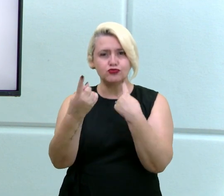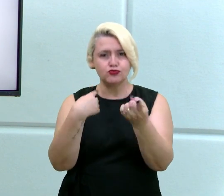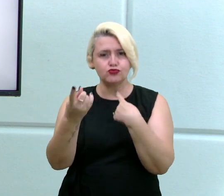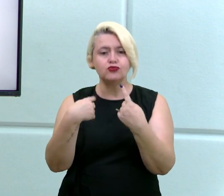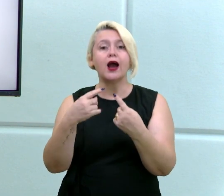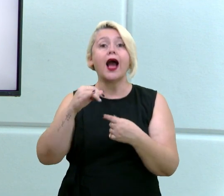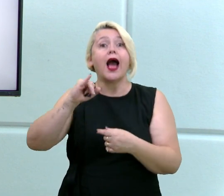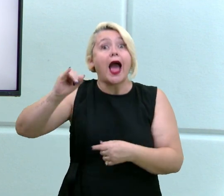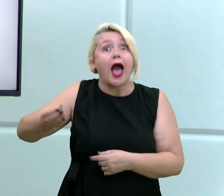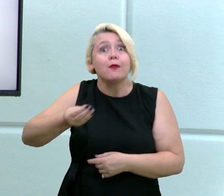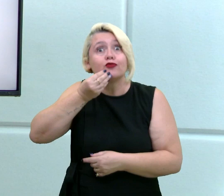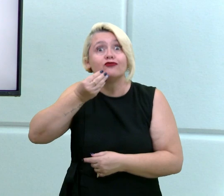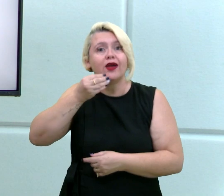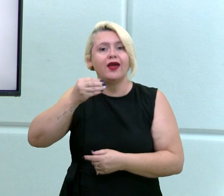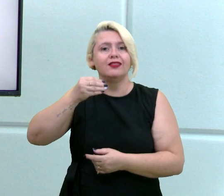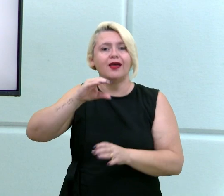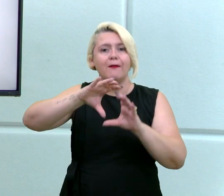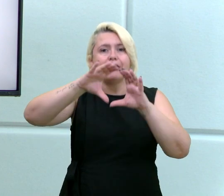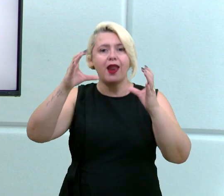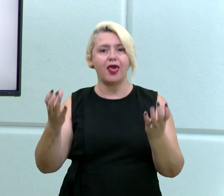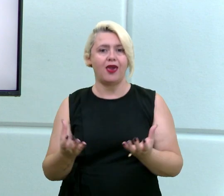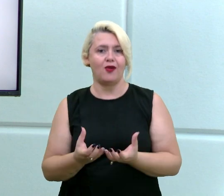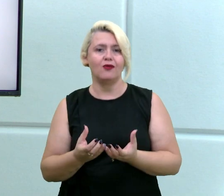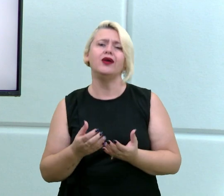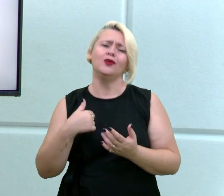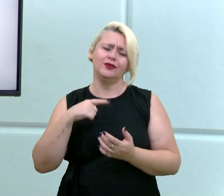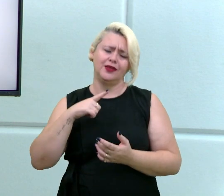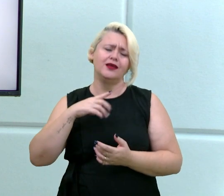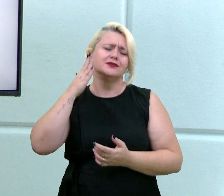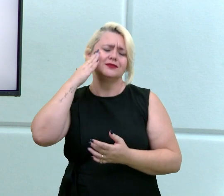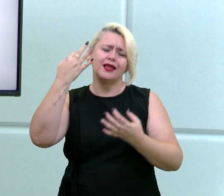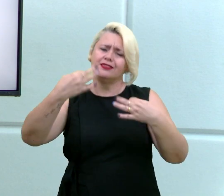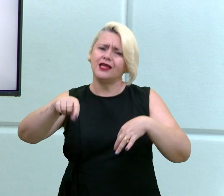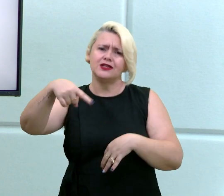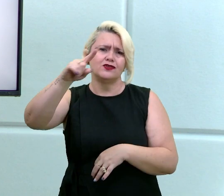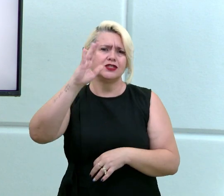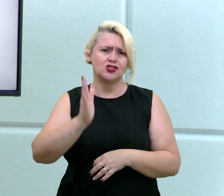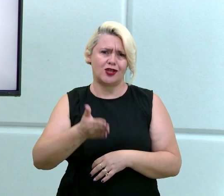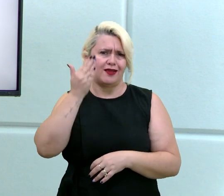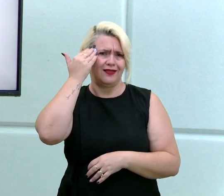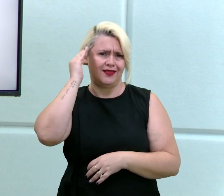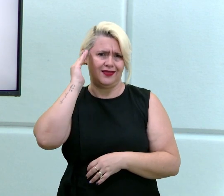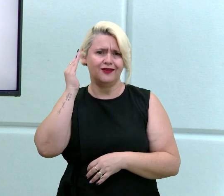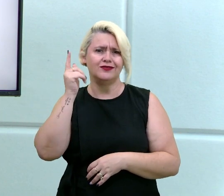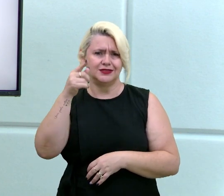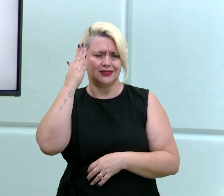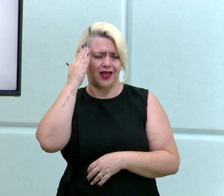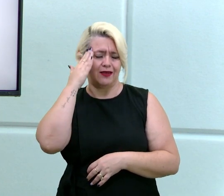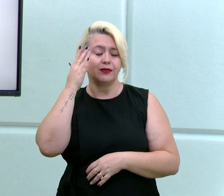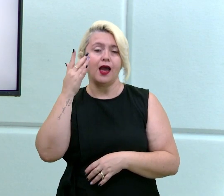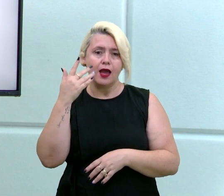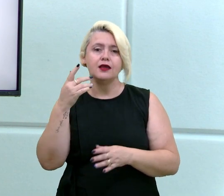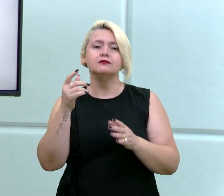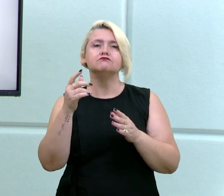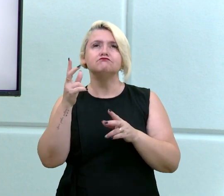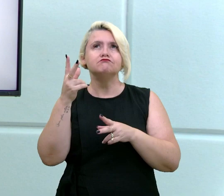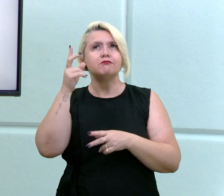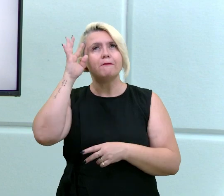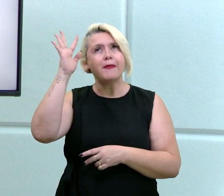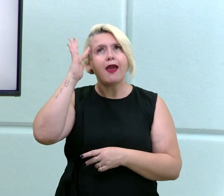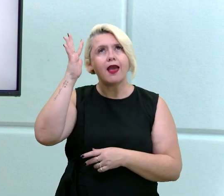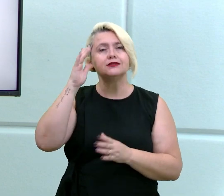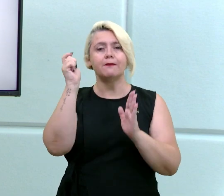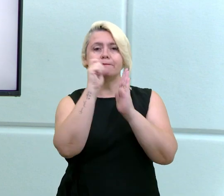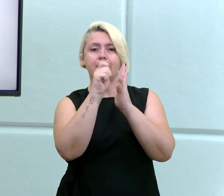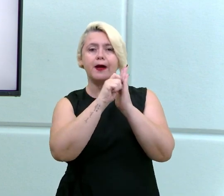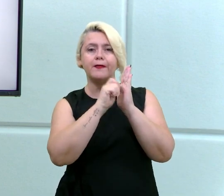tirado. Eu tenho certeza que vocês têm muitos exemplos na cabeça e é hora de buscar para colocar na redação, tá bom? Então,